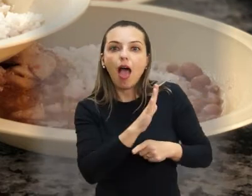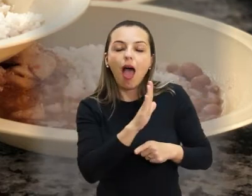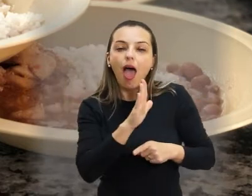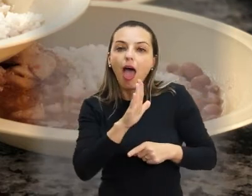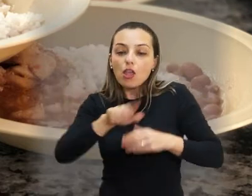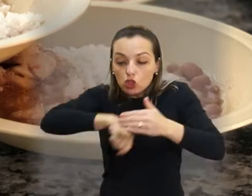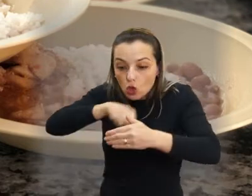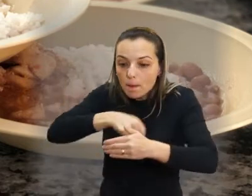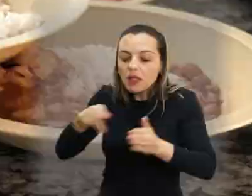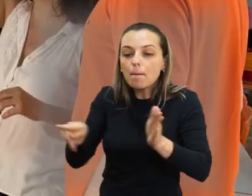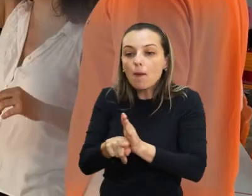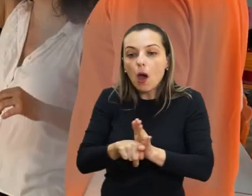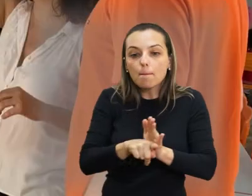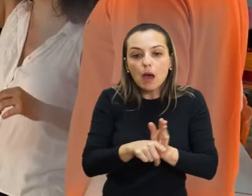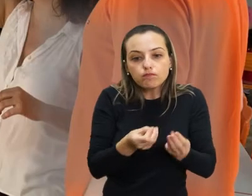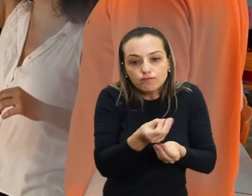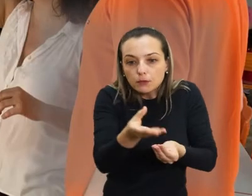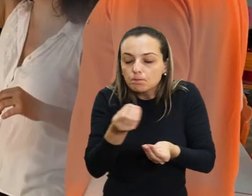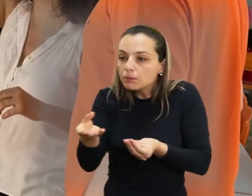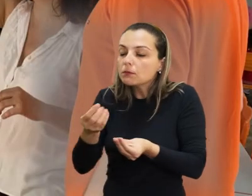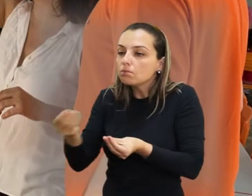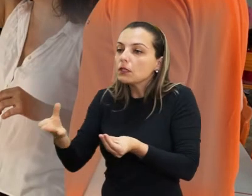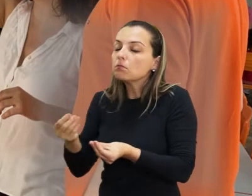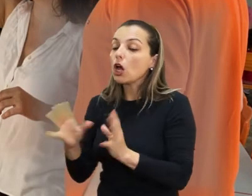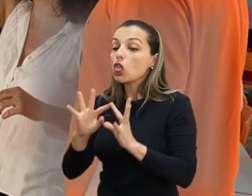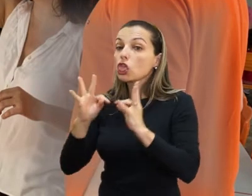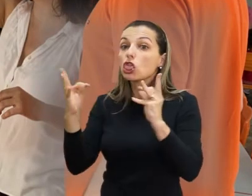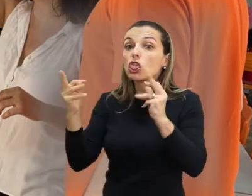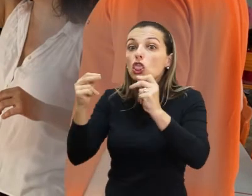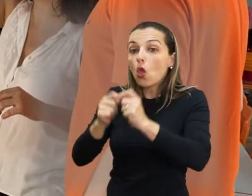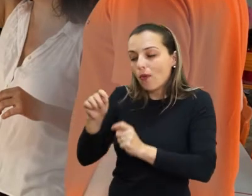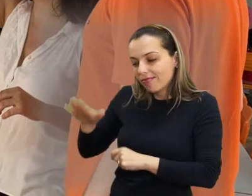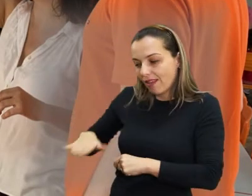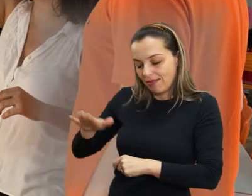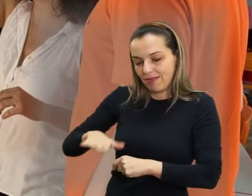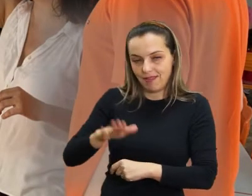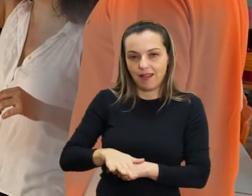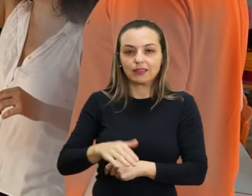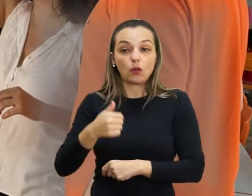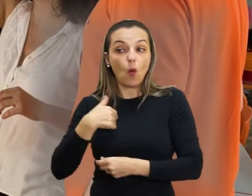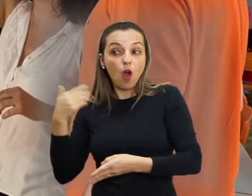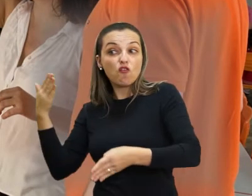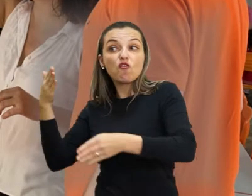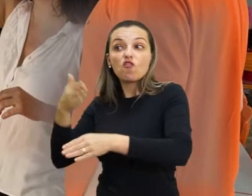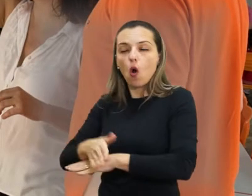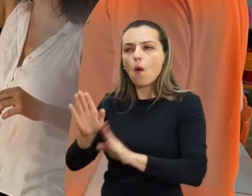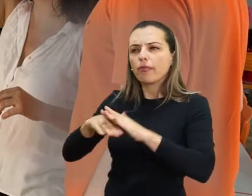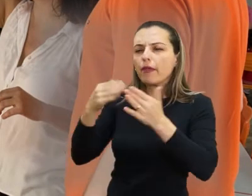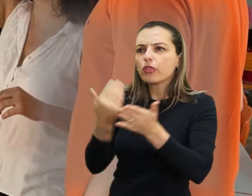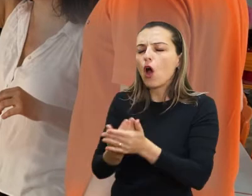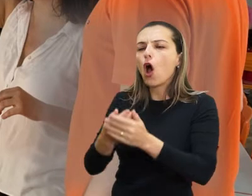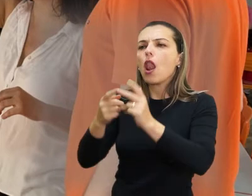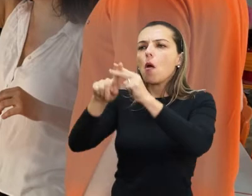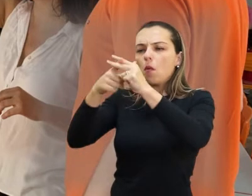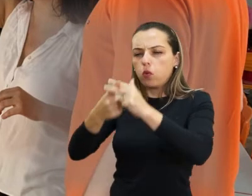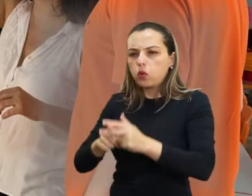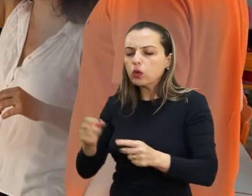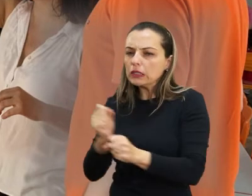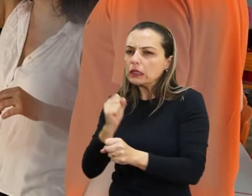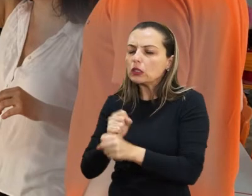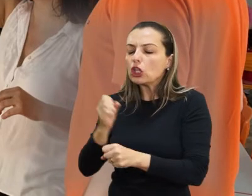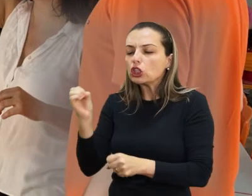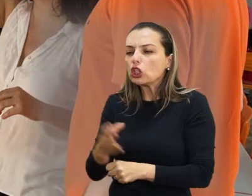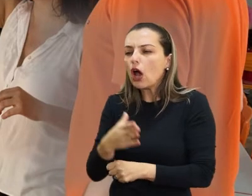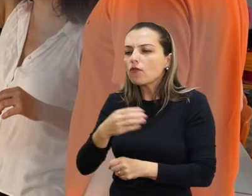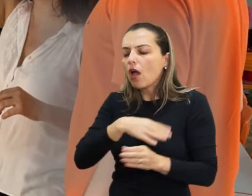né, porque a escola, na verdade, estava em reforma, né, e a gente foi no local que a escola estava provisoriamente. E a